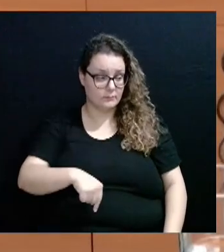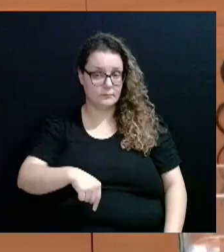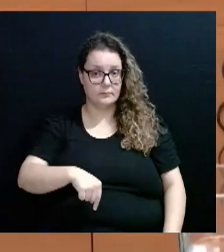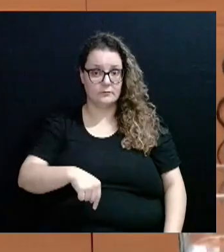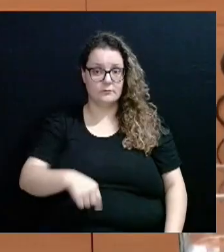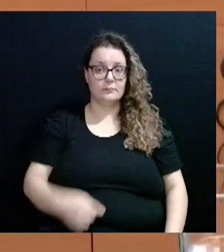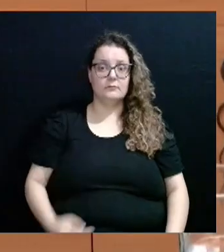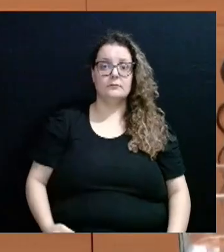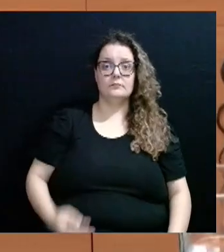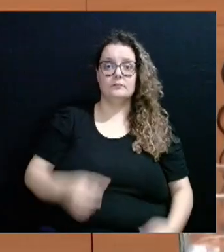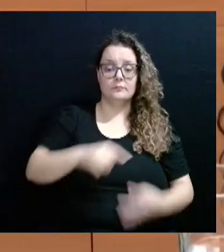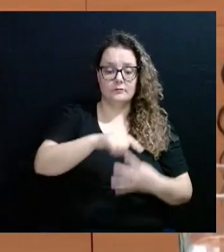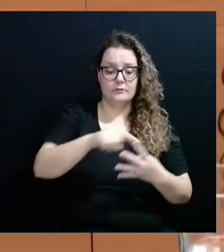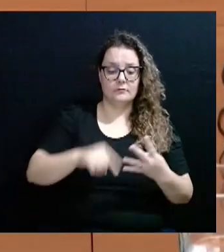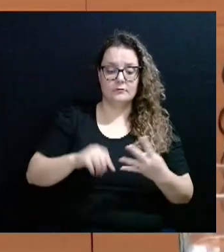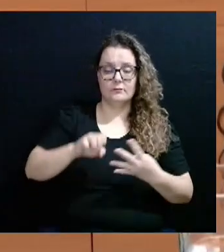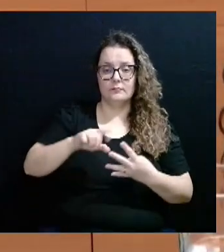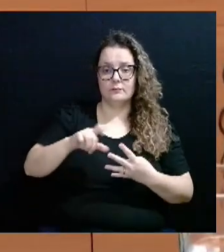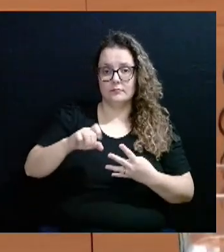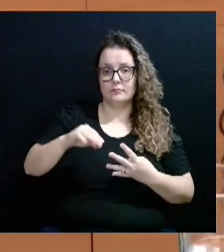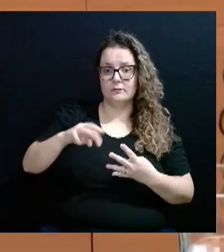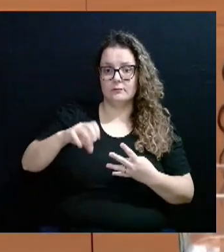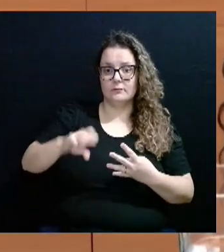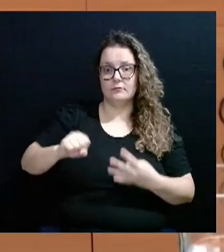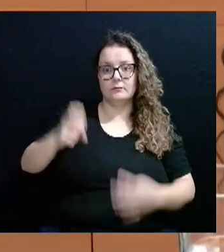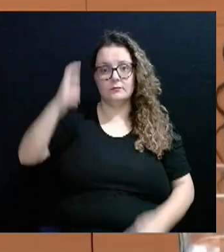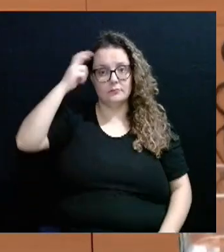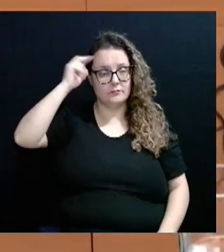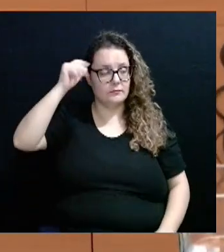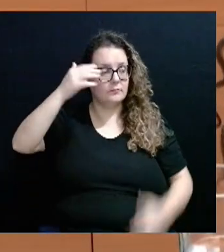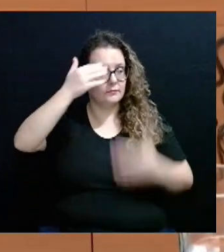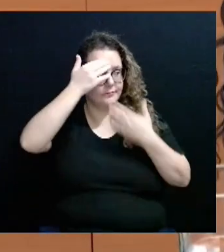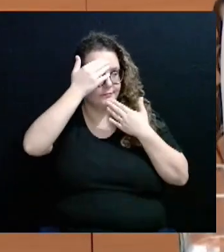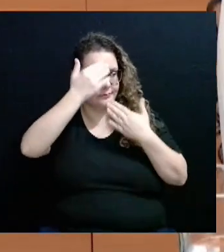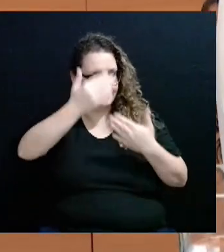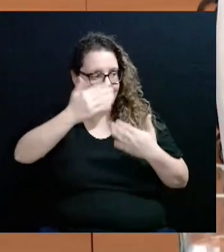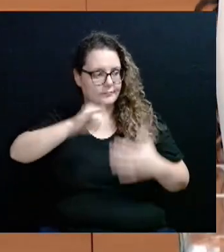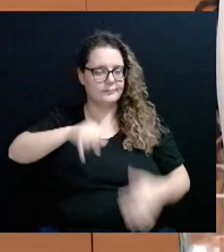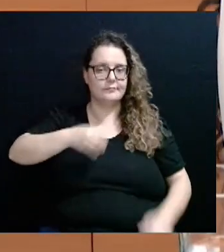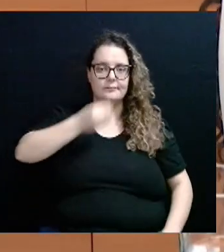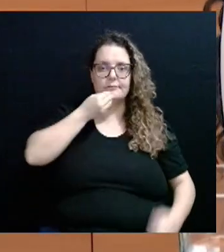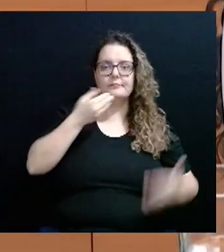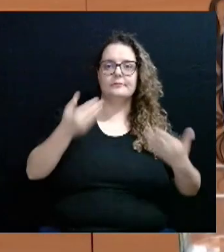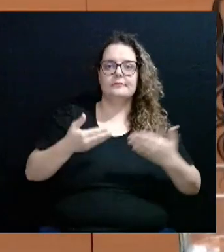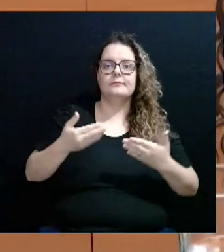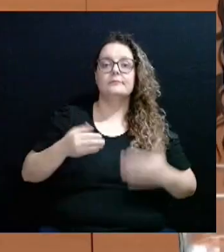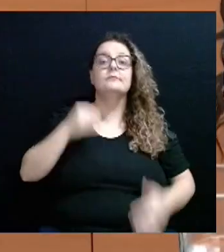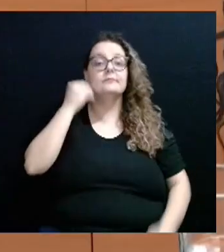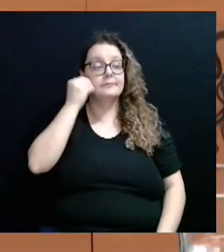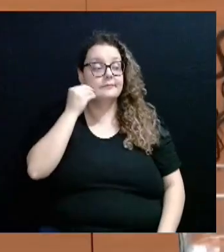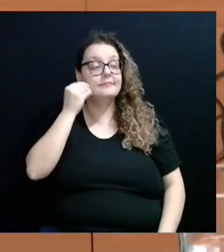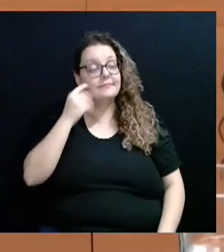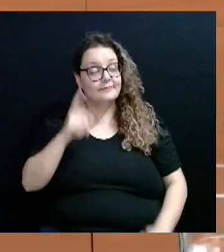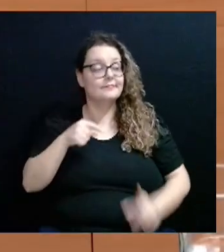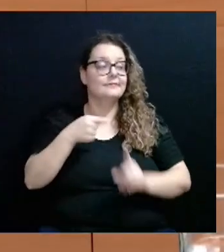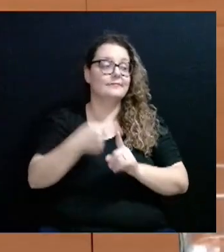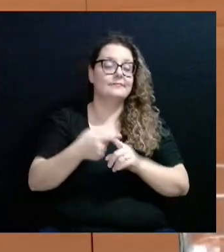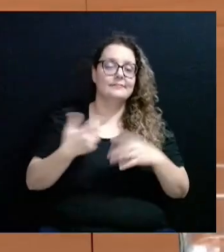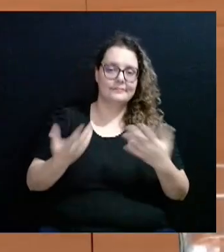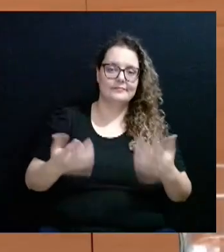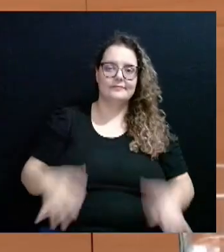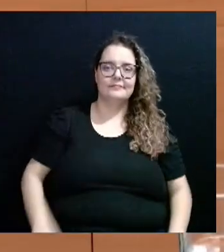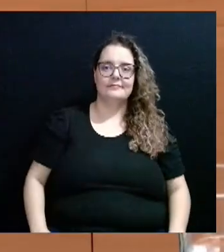da cultura. E é isso, quero agradecer a oportunidade de estar aqui hoje, está sendo uma experiência muito positiva estar partilhando desse momento